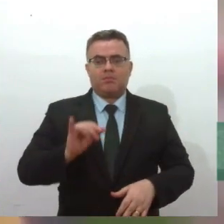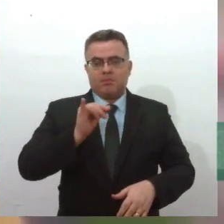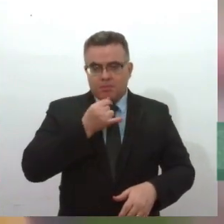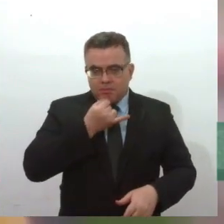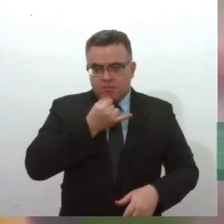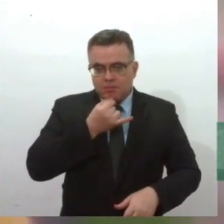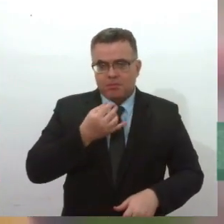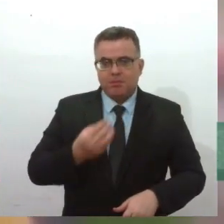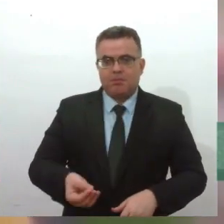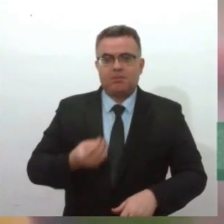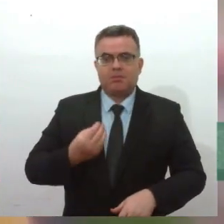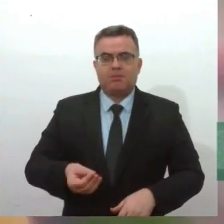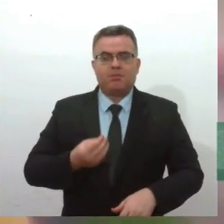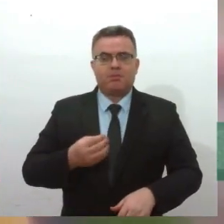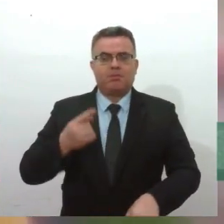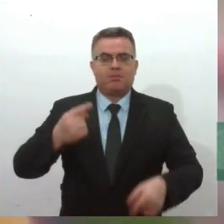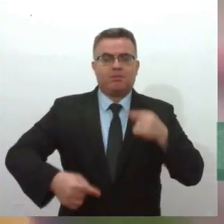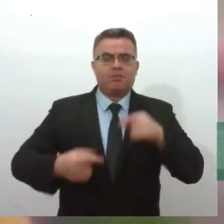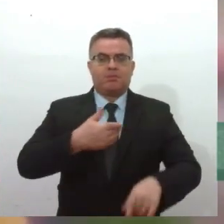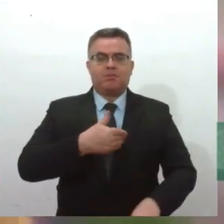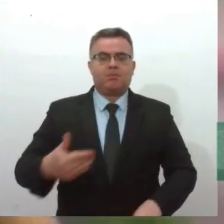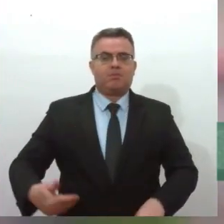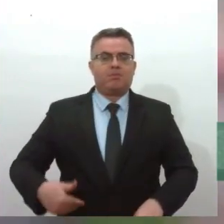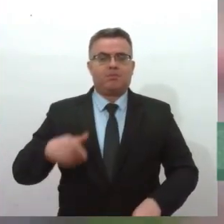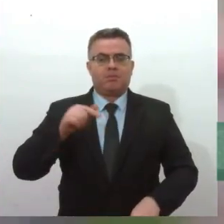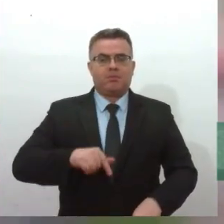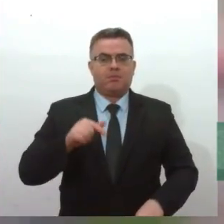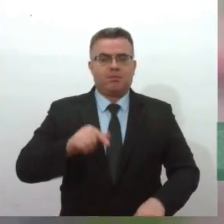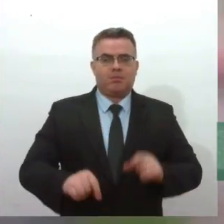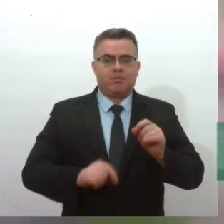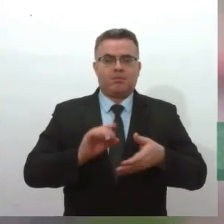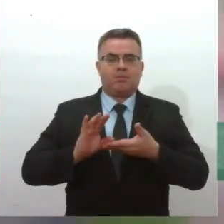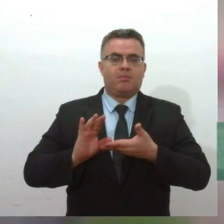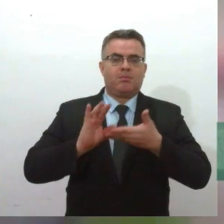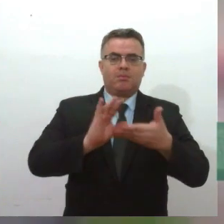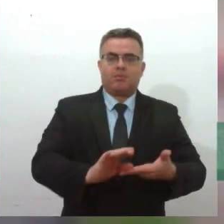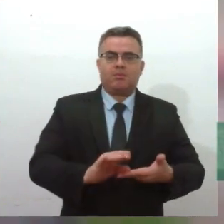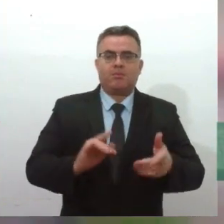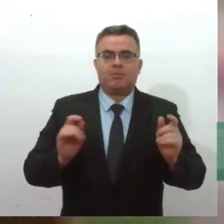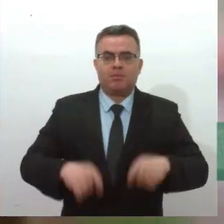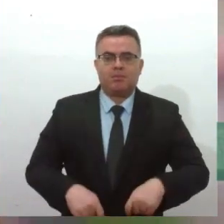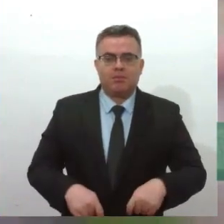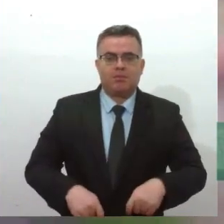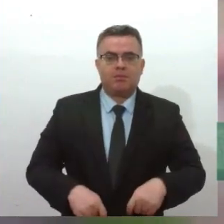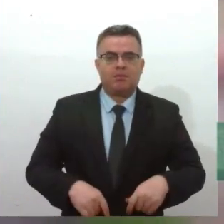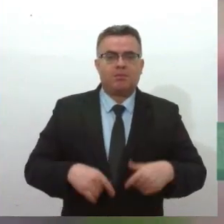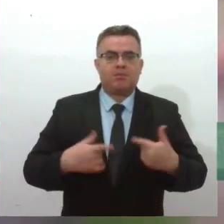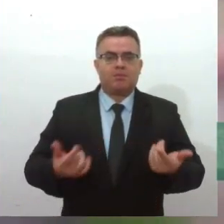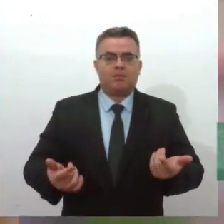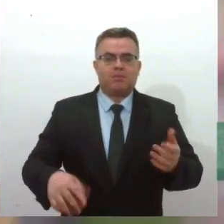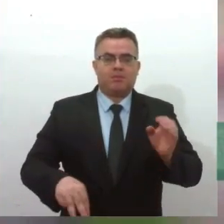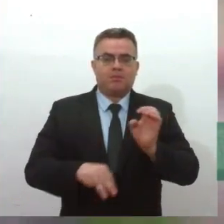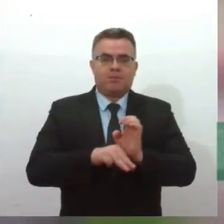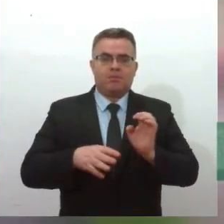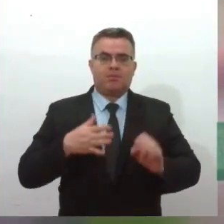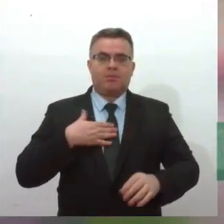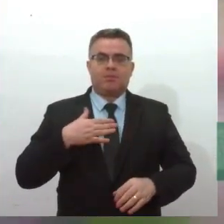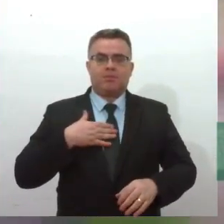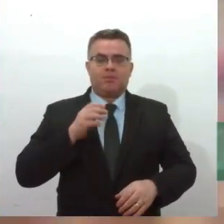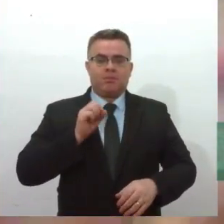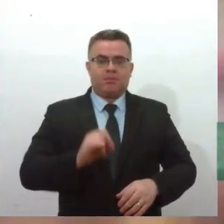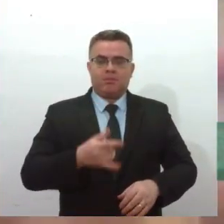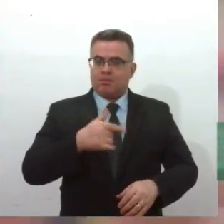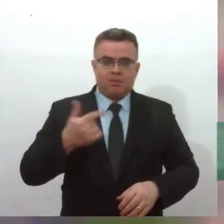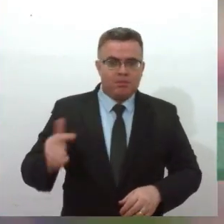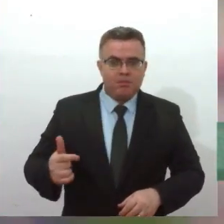é que a política pública hoje é financeira para que a gente atui na causa animal tá vindo através de emenda minha se eu não existisse